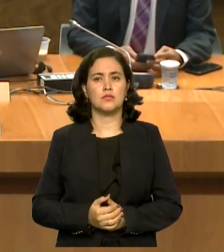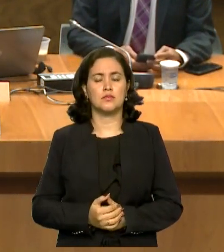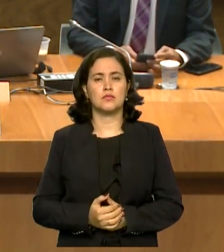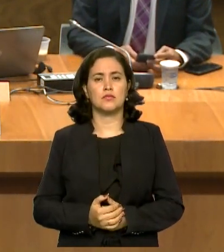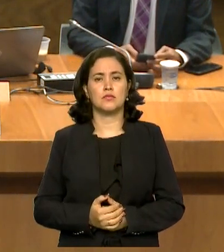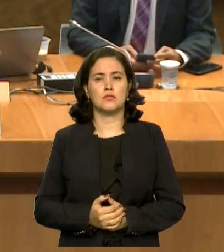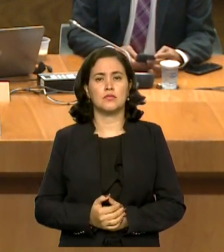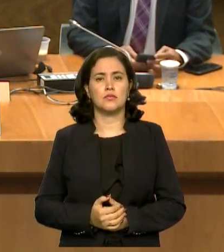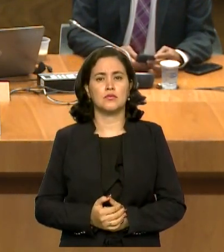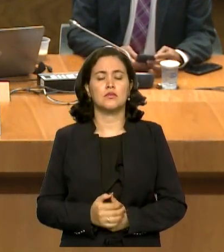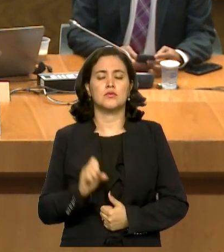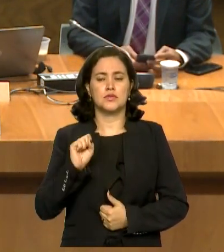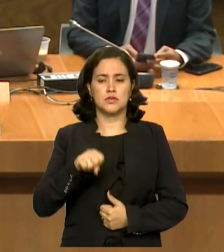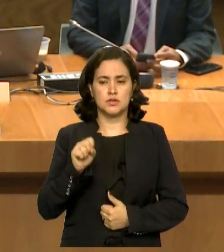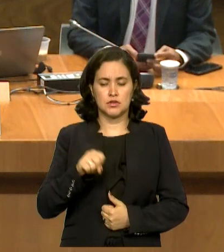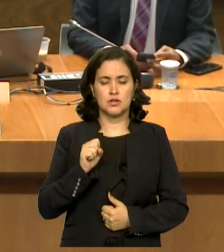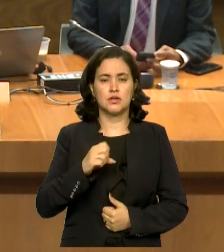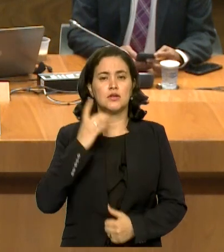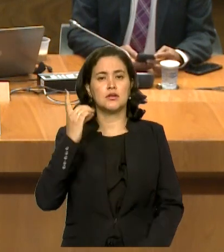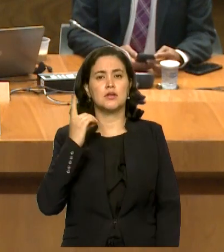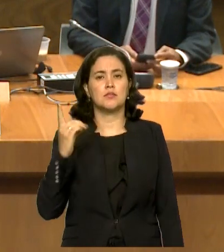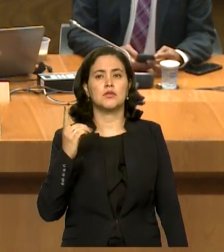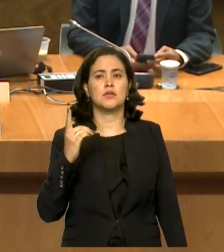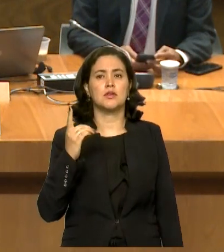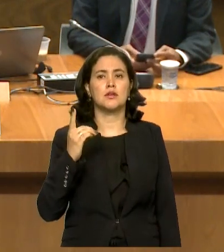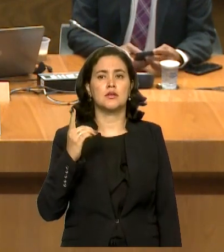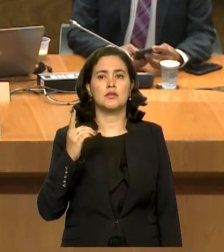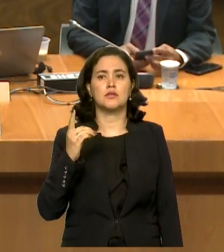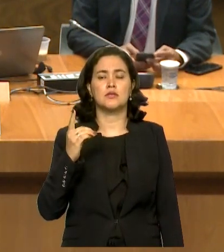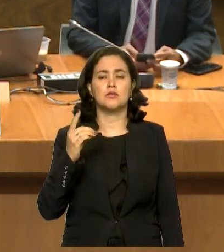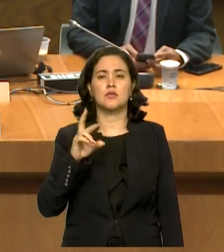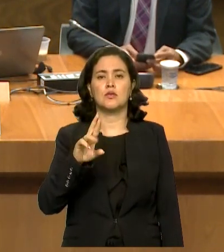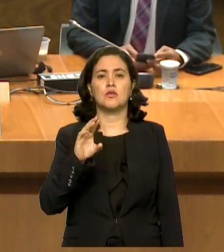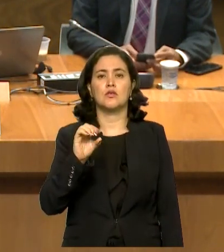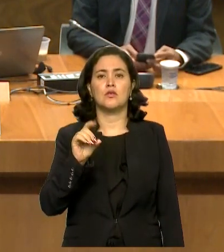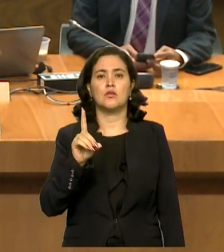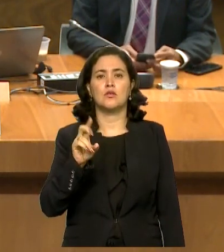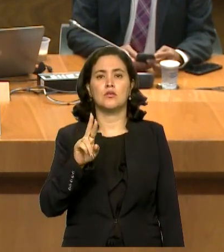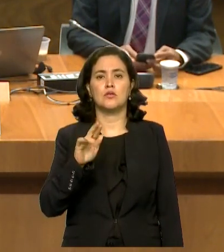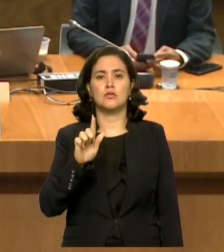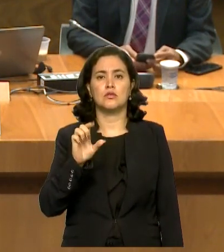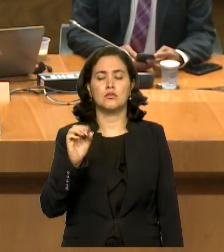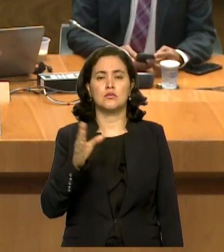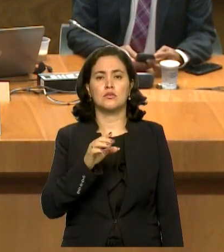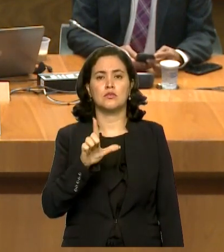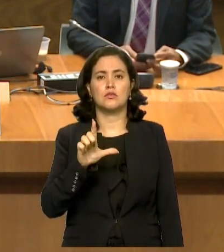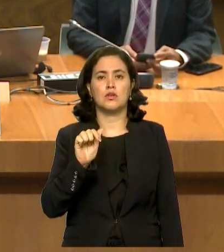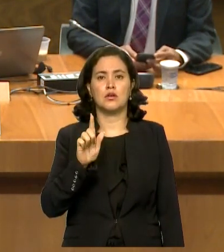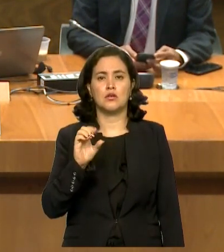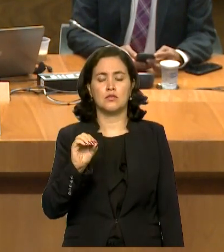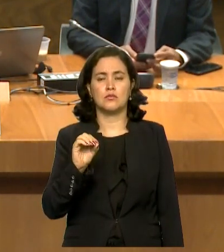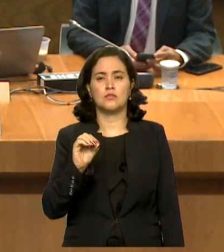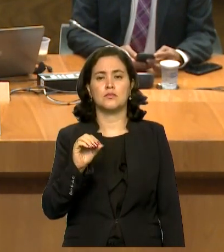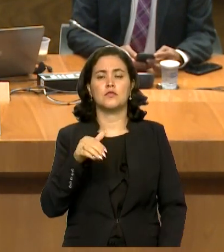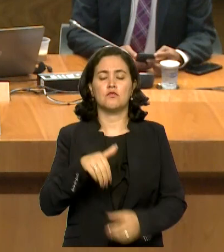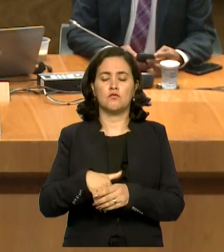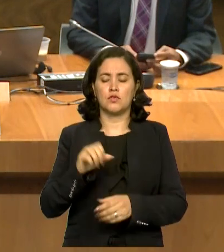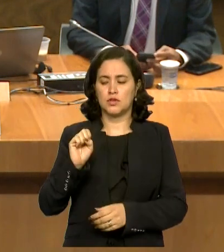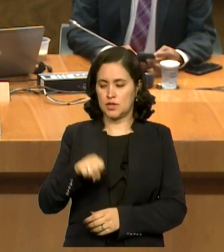Com requerimento. Como vota o deputado Rodrigo Lago? De acordo, senhor